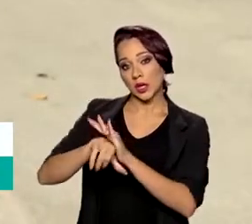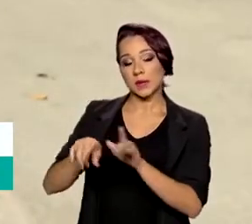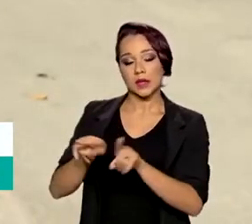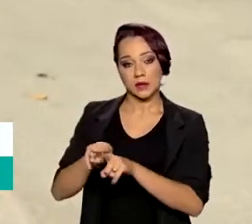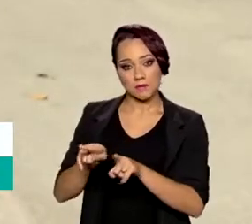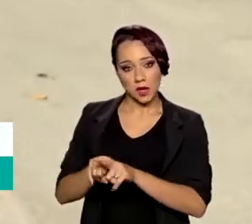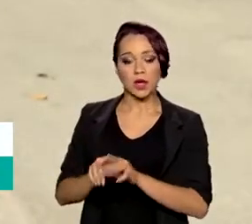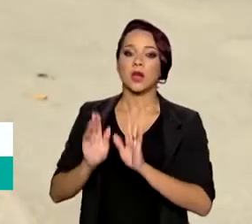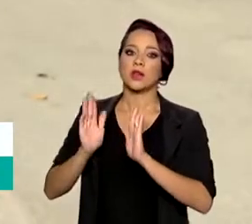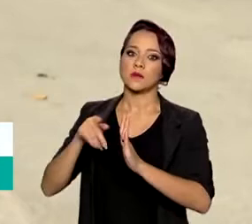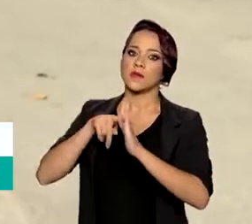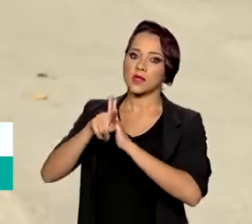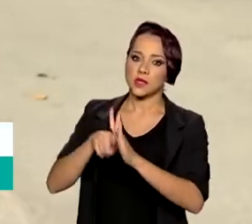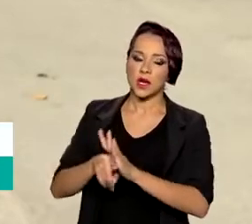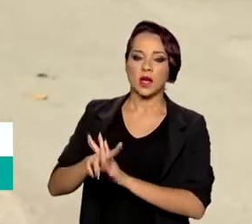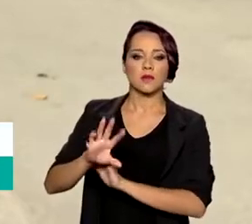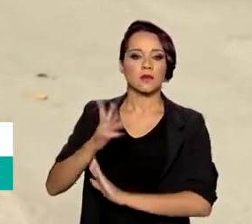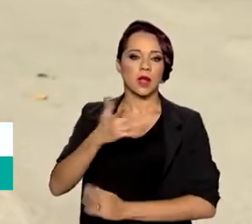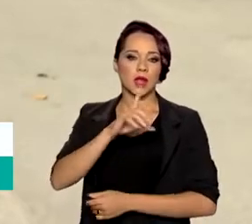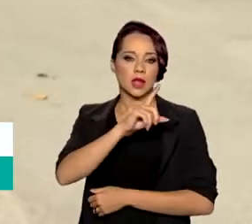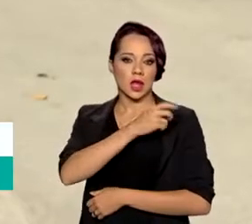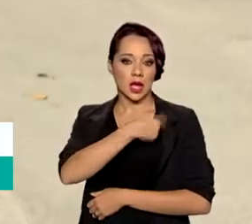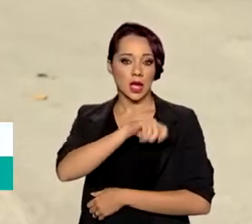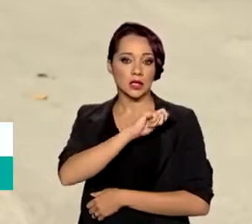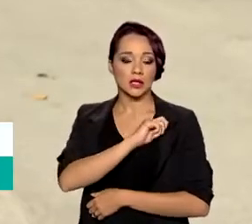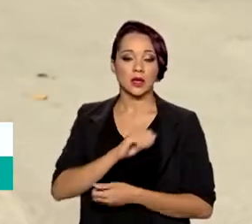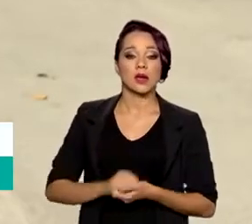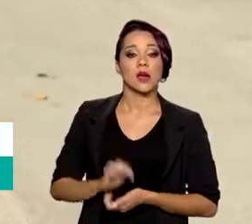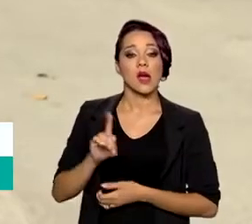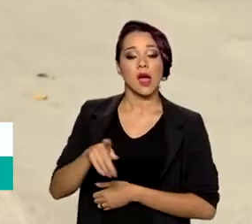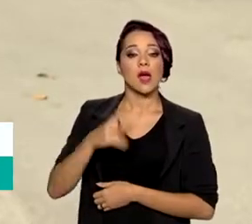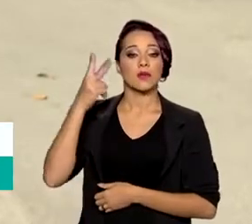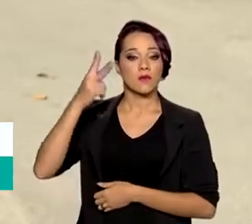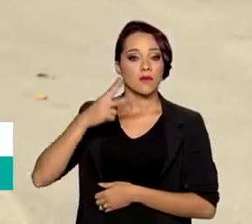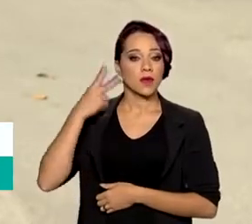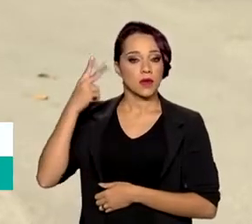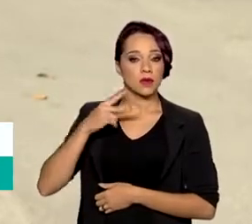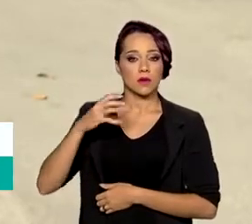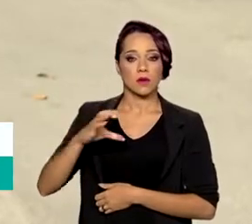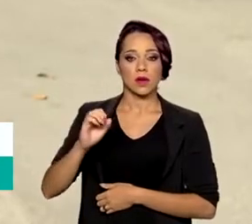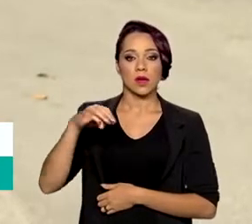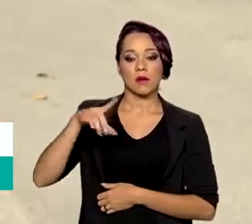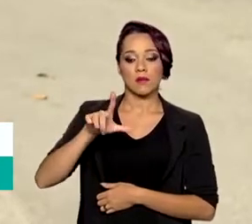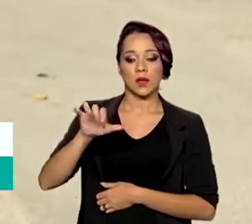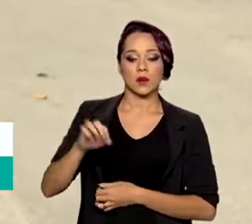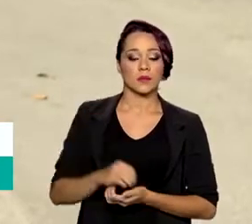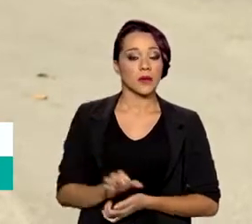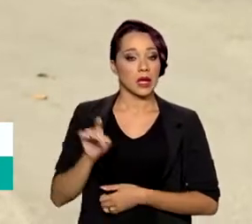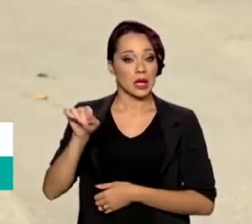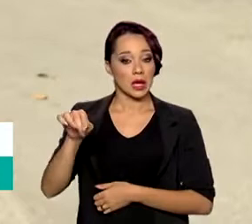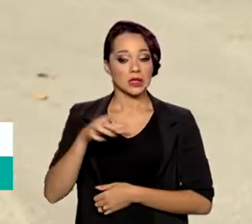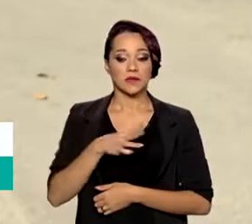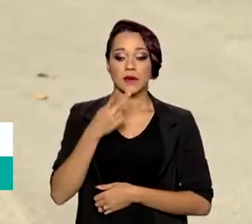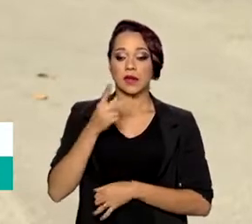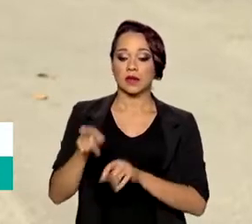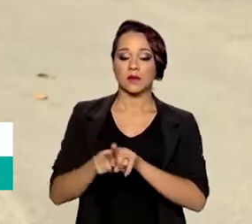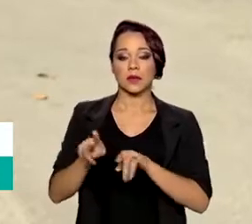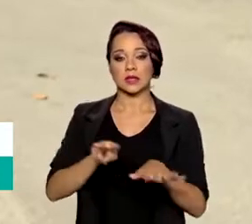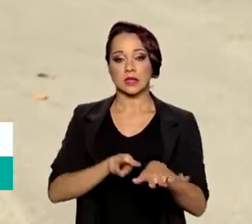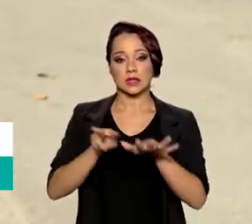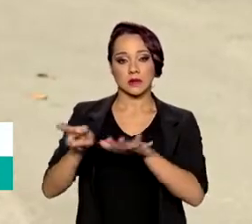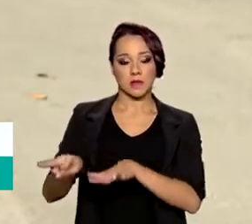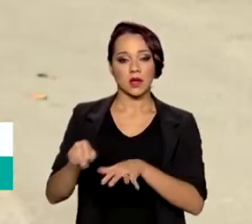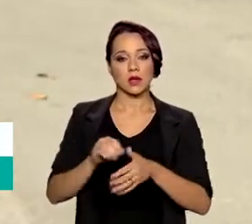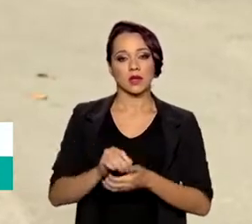racismo, também apurado pela DECRAD, é o caso do vereador Camilo Cristófaro. Ele teria dito também nessa semana, durante